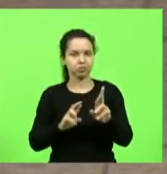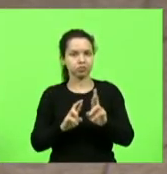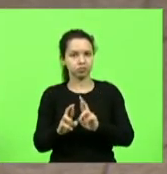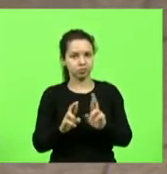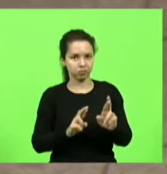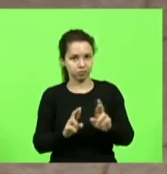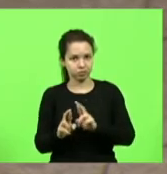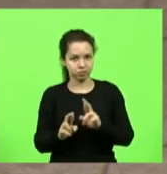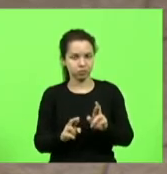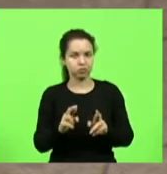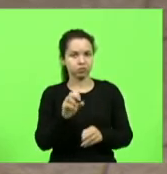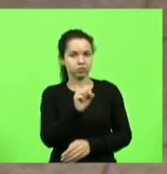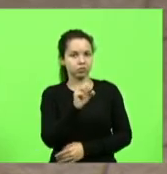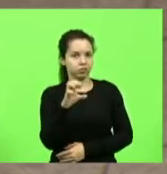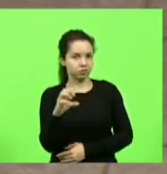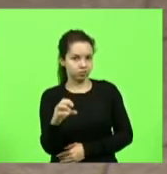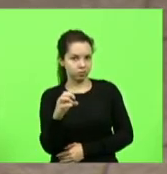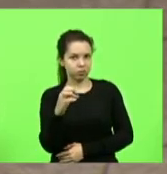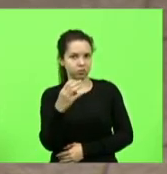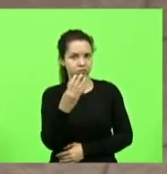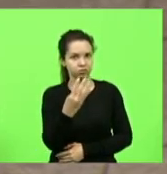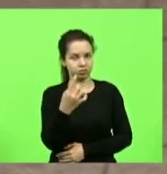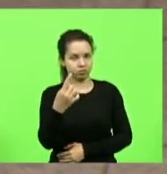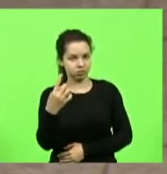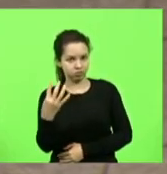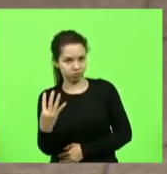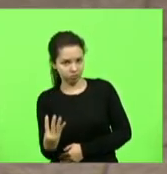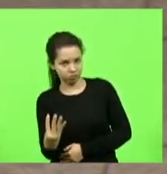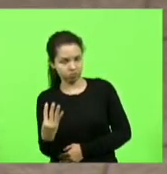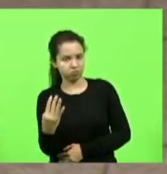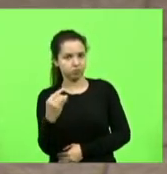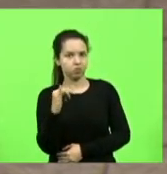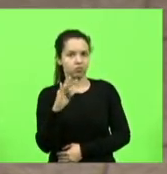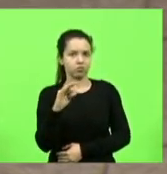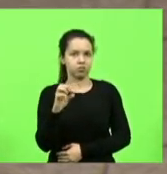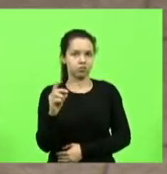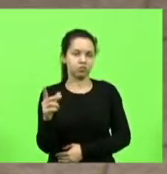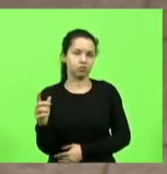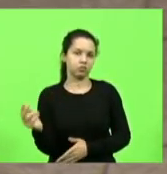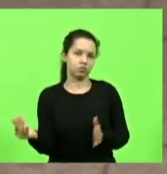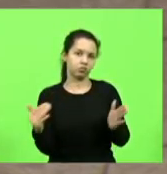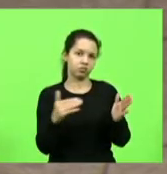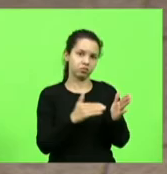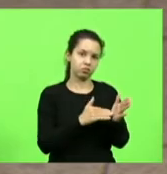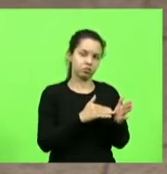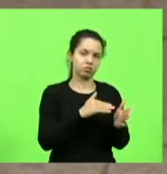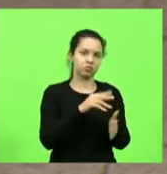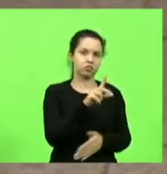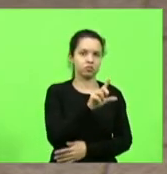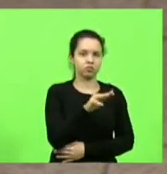a EC-414, da Vila Itopava até Luiz Alves, a